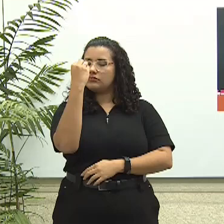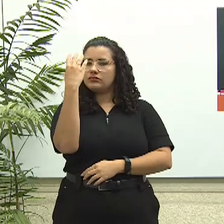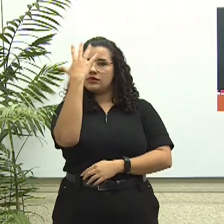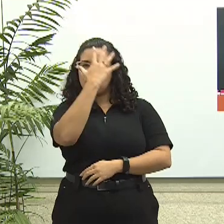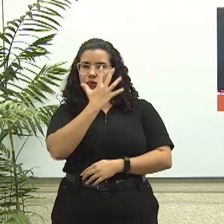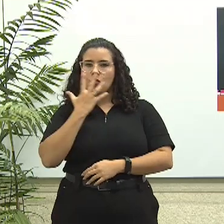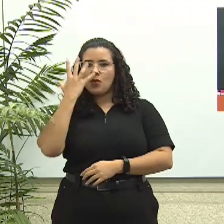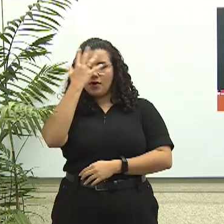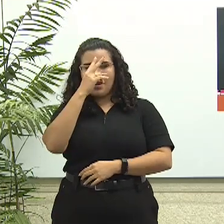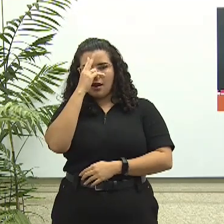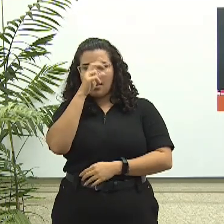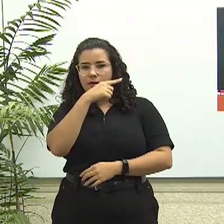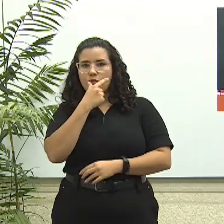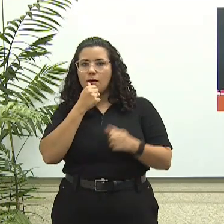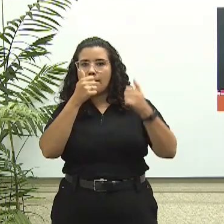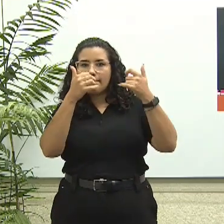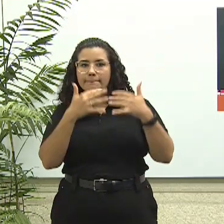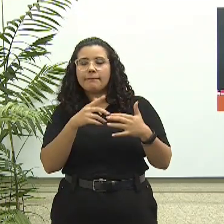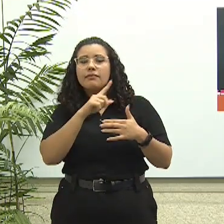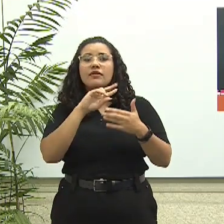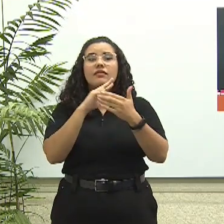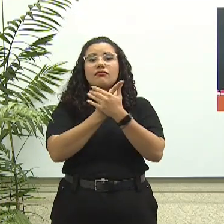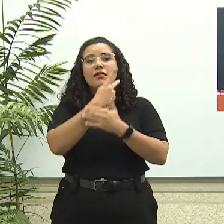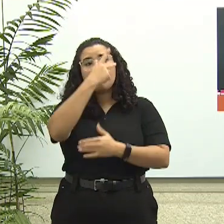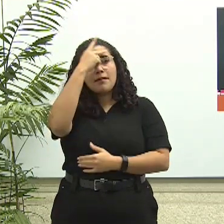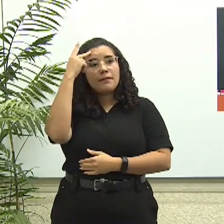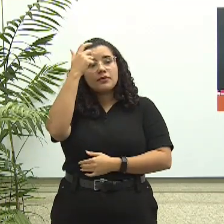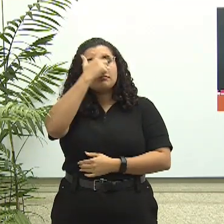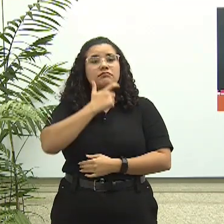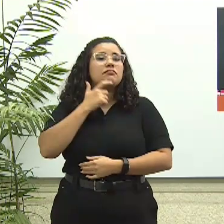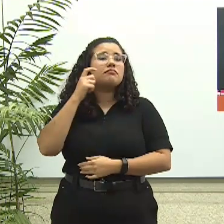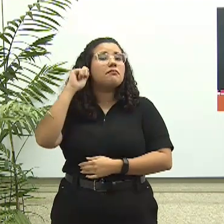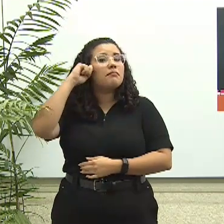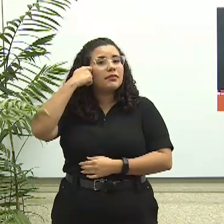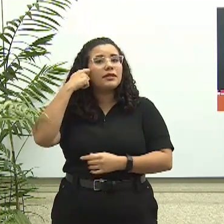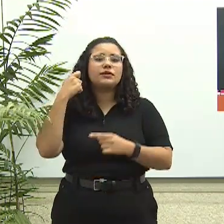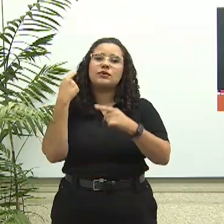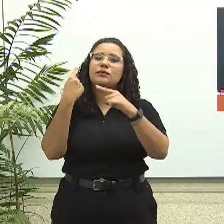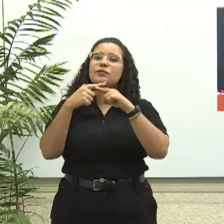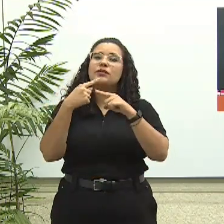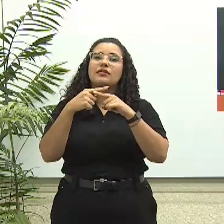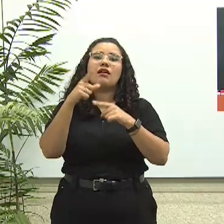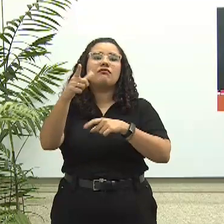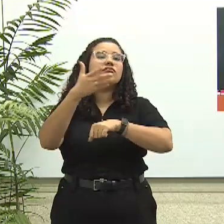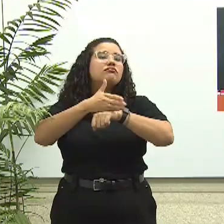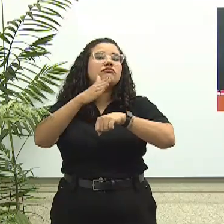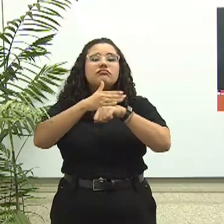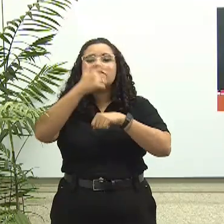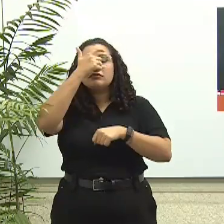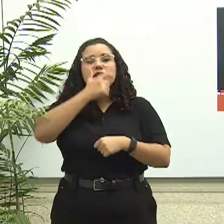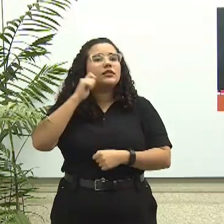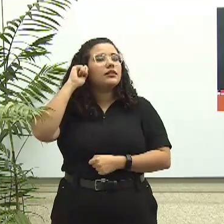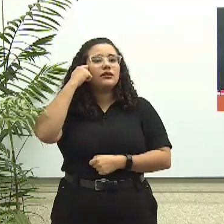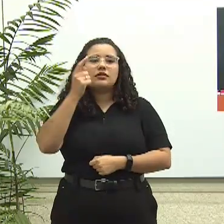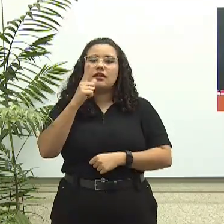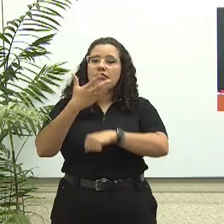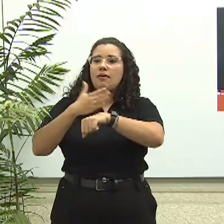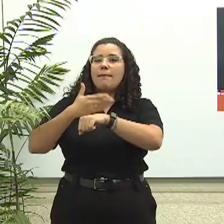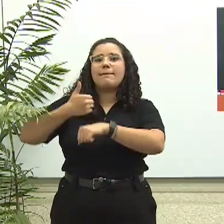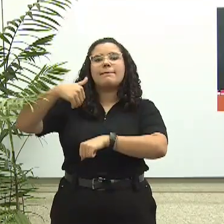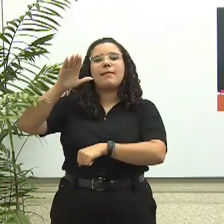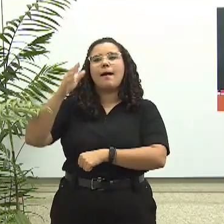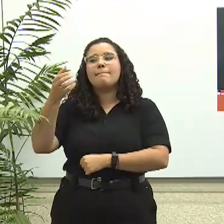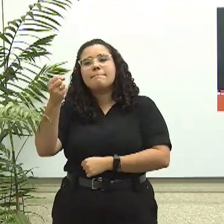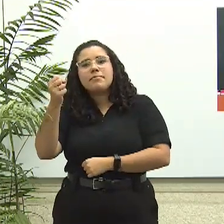Sérgio explicou como funciona falham mais em rosto negro porque foram menos treinadas em rosto negro e mais em rostos brancos